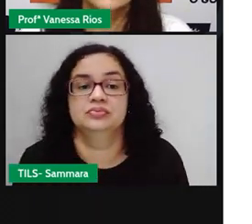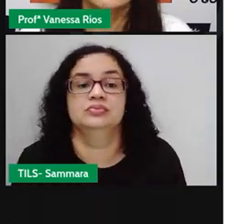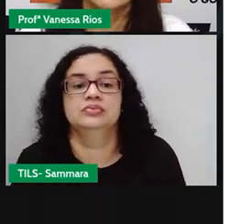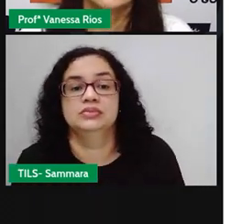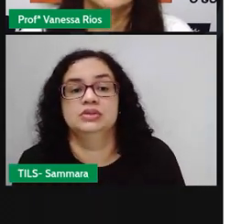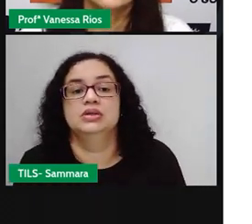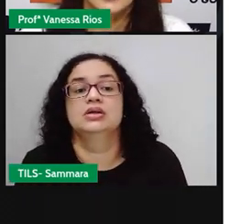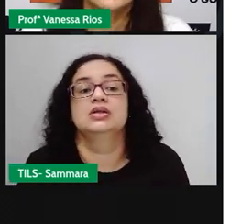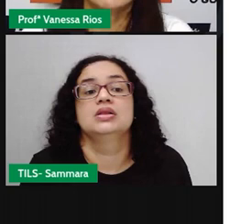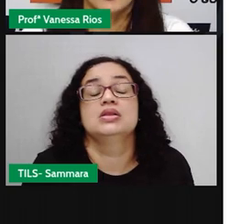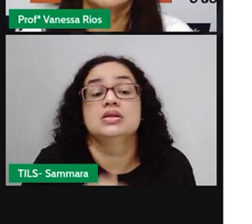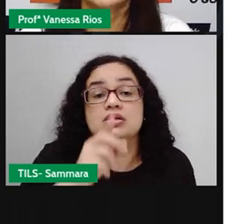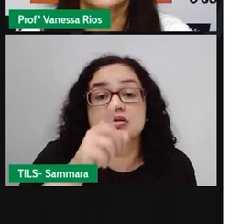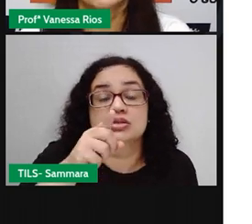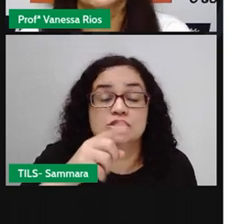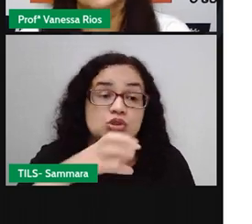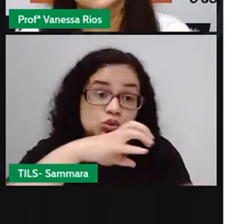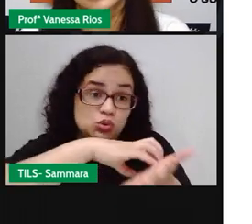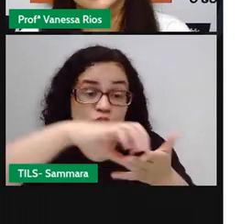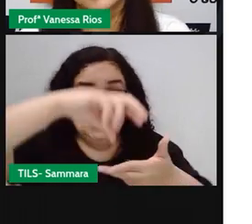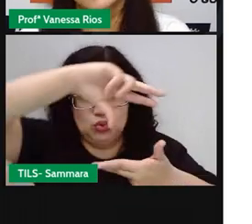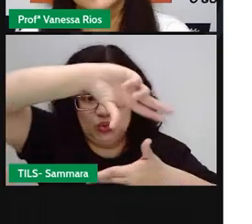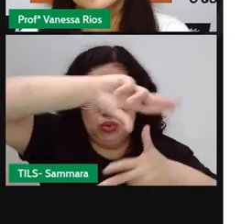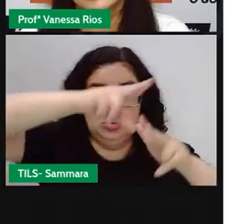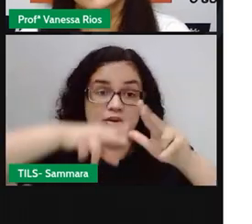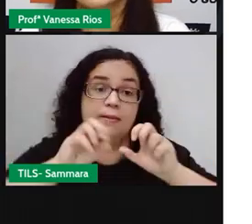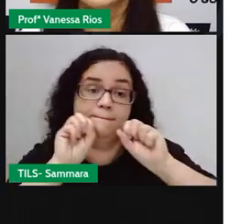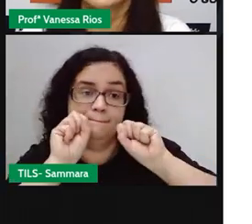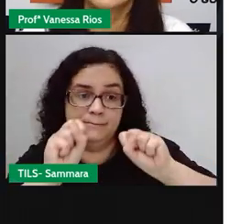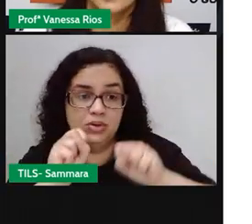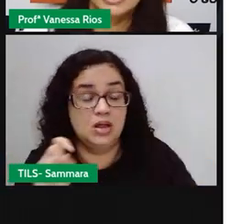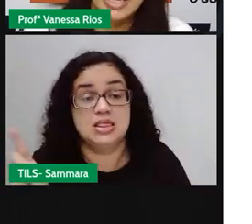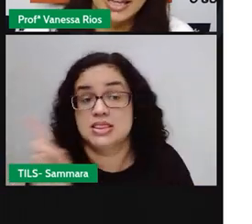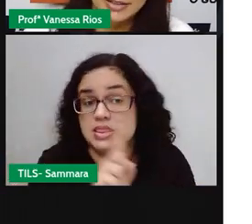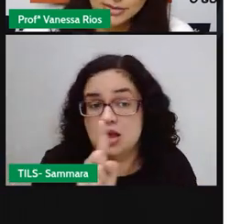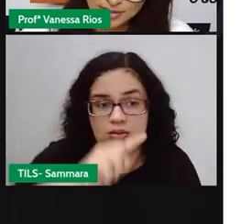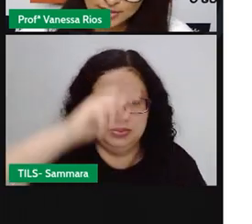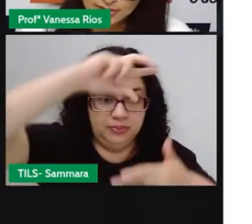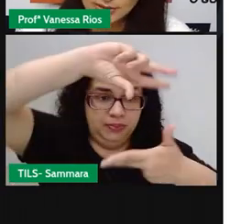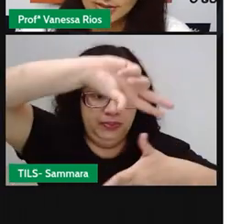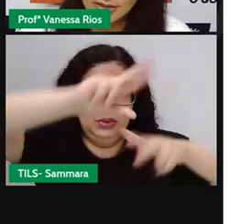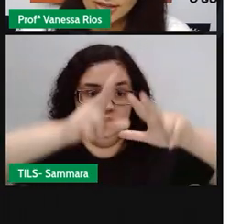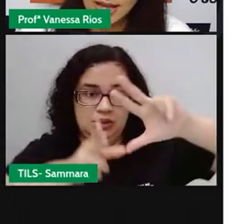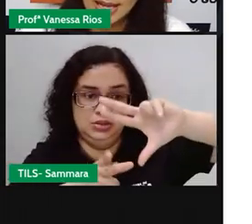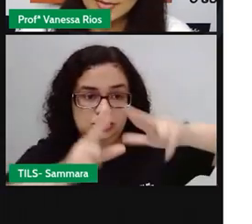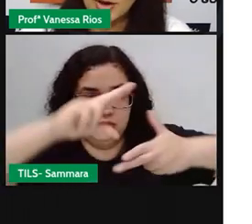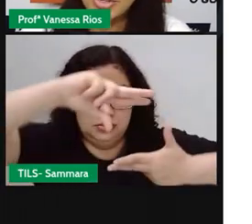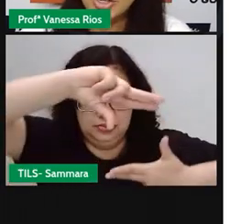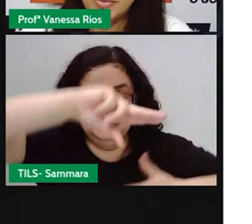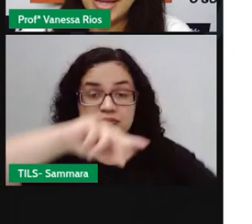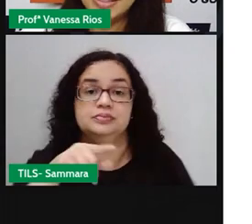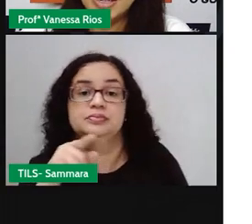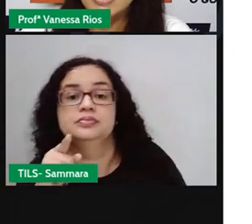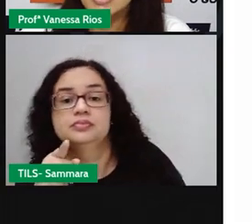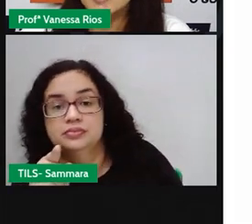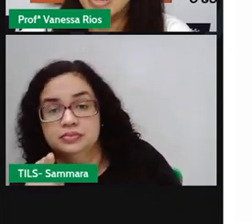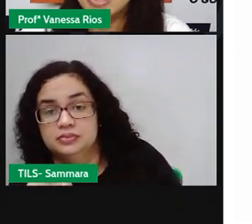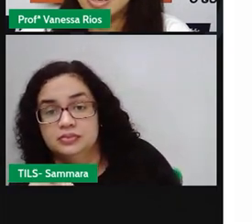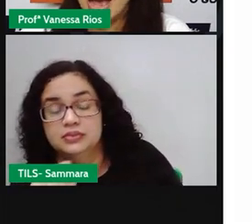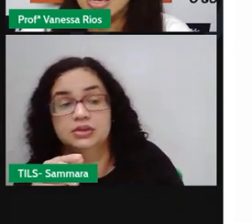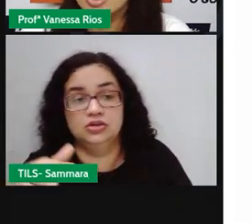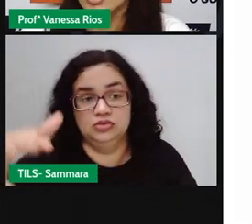E a gente viu que as formas geométricas, elas podem ser não poliedros, as formas